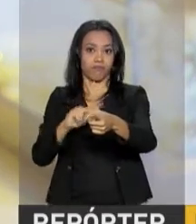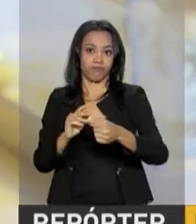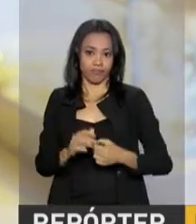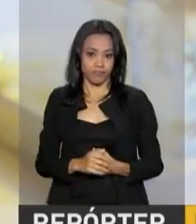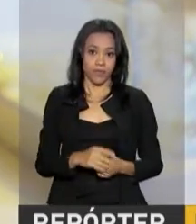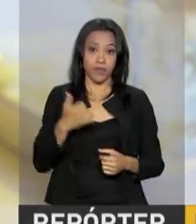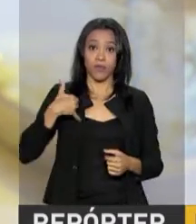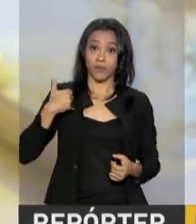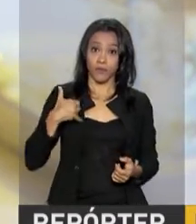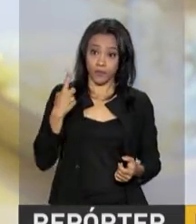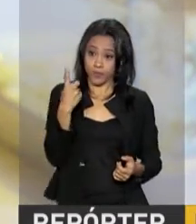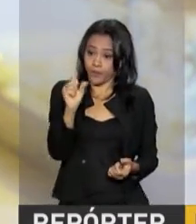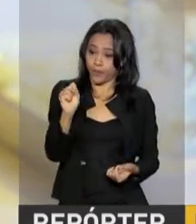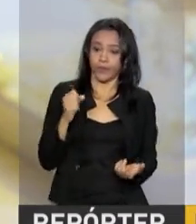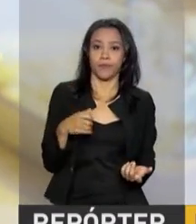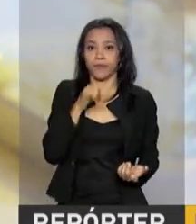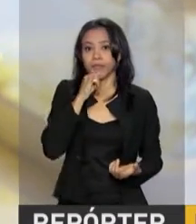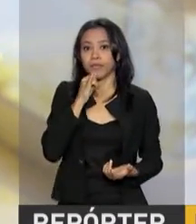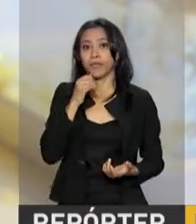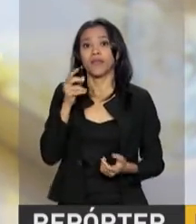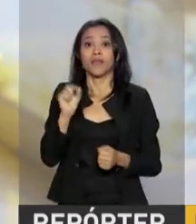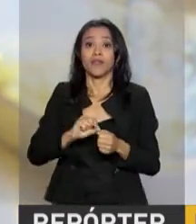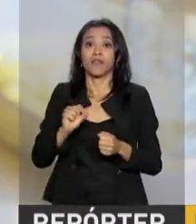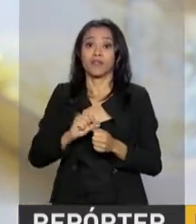há 18 anos quer fazer um crediário